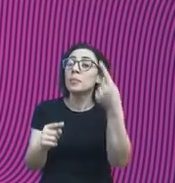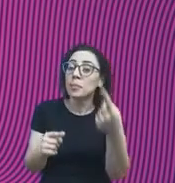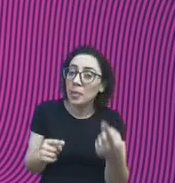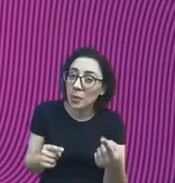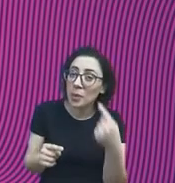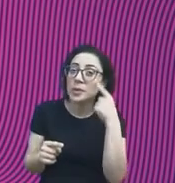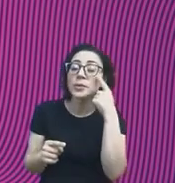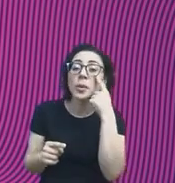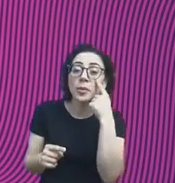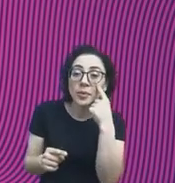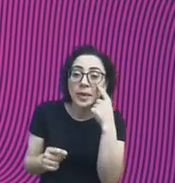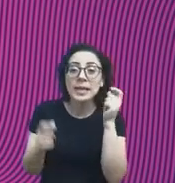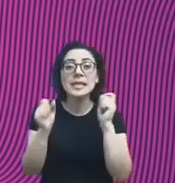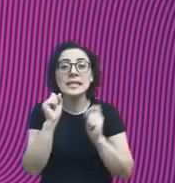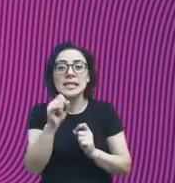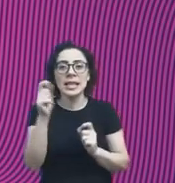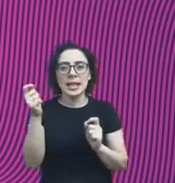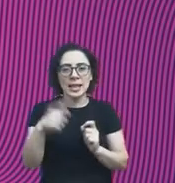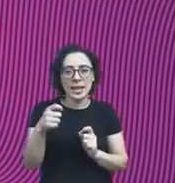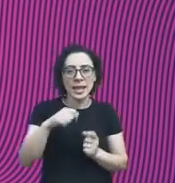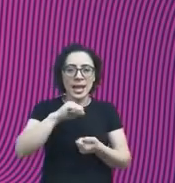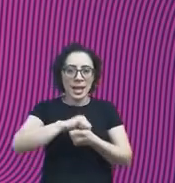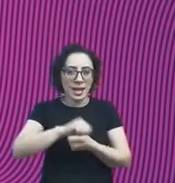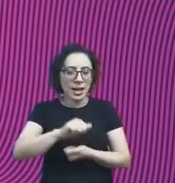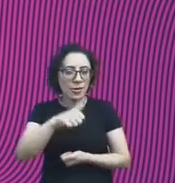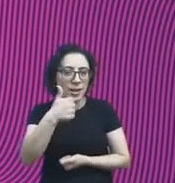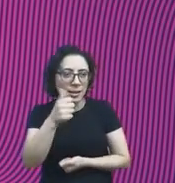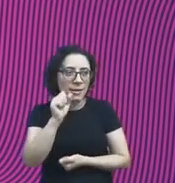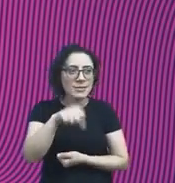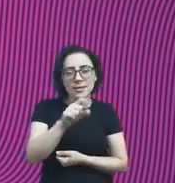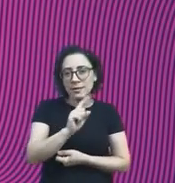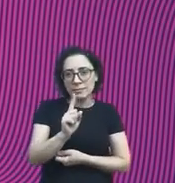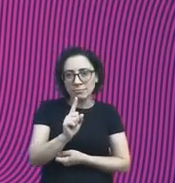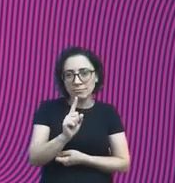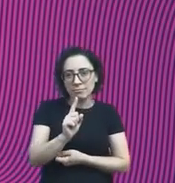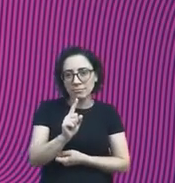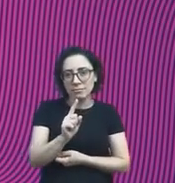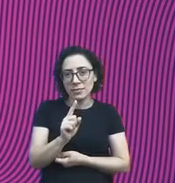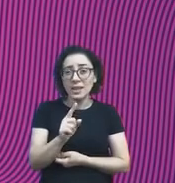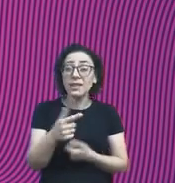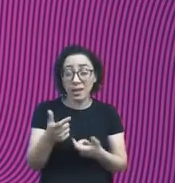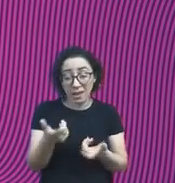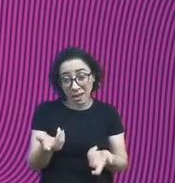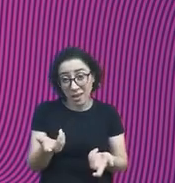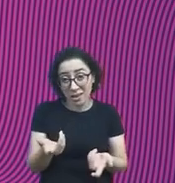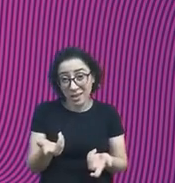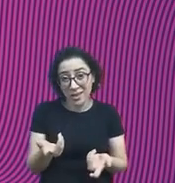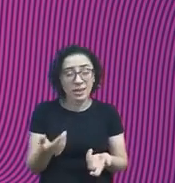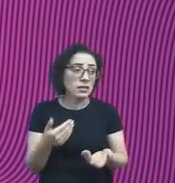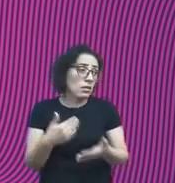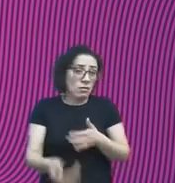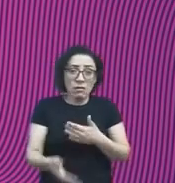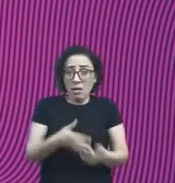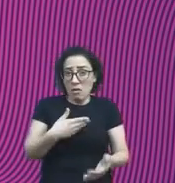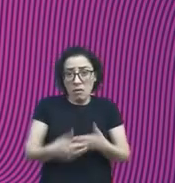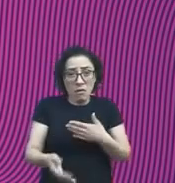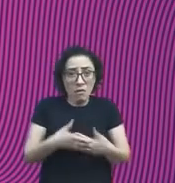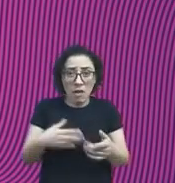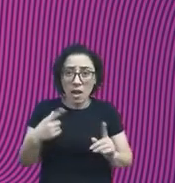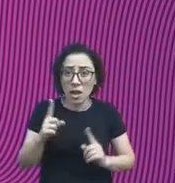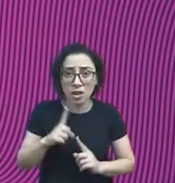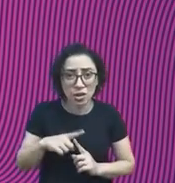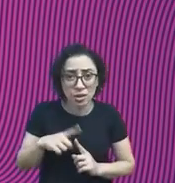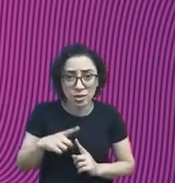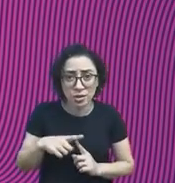qualidade e, em muitos casos, não oferece, bem, aí, seja qual for a forma de